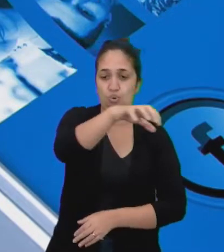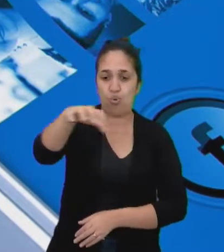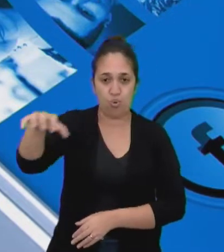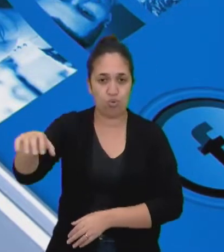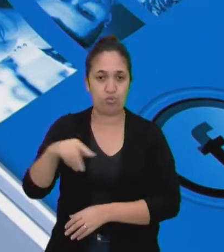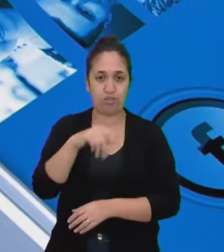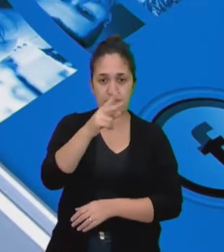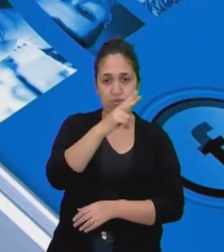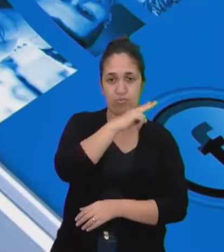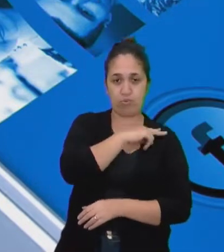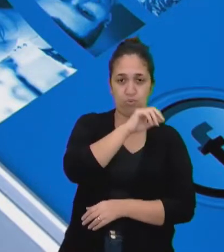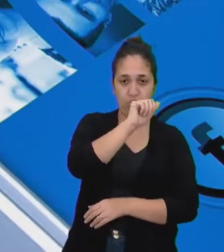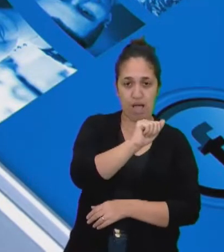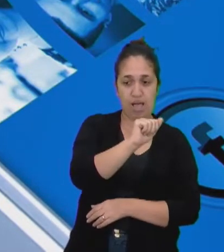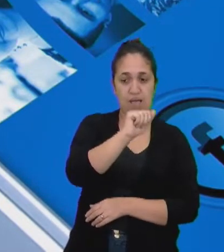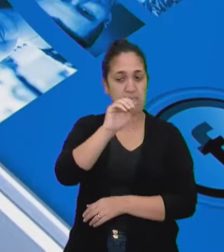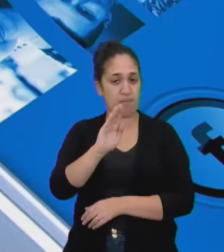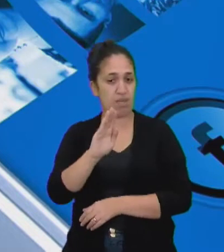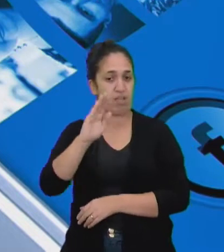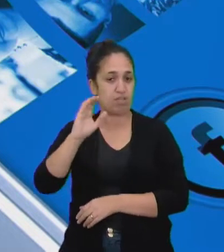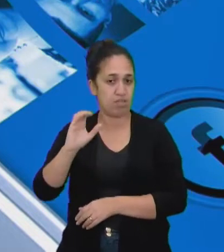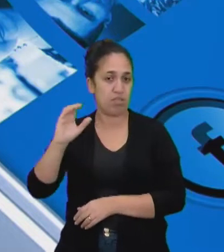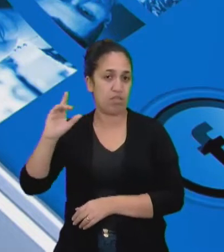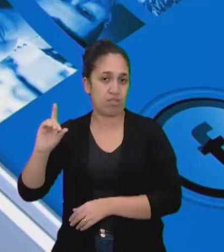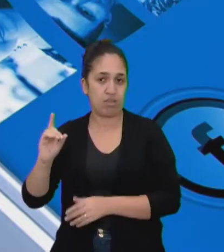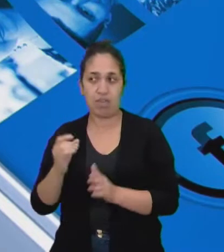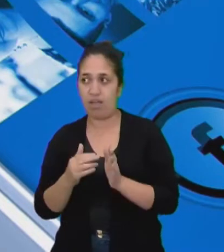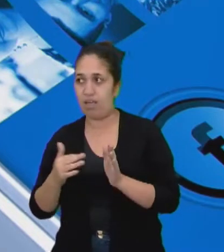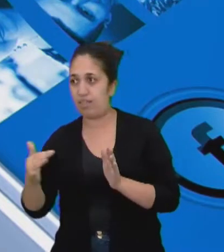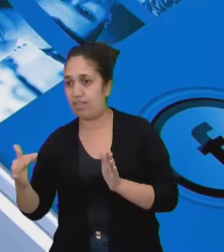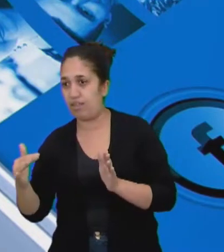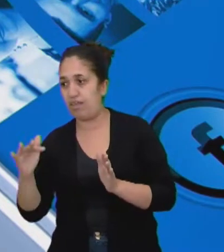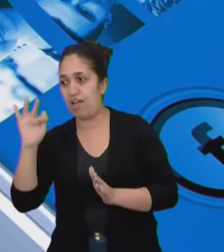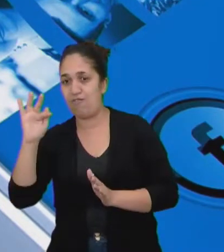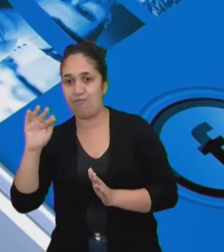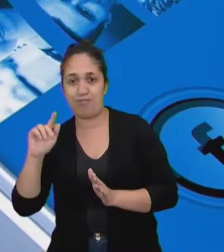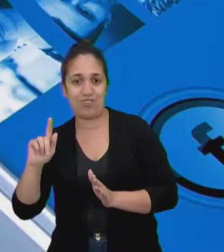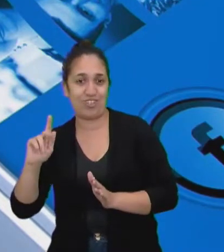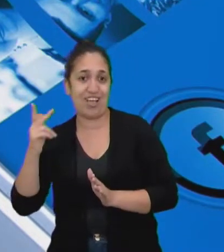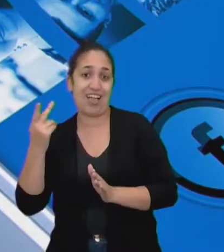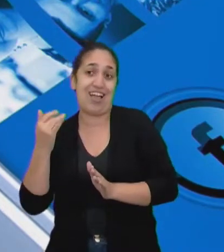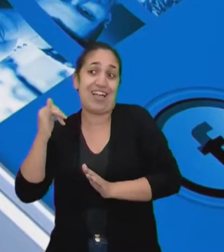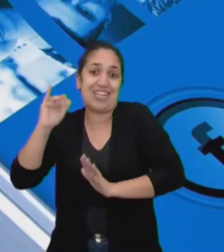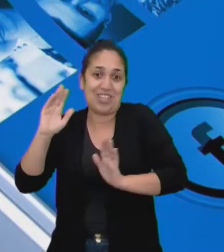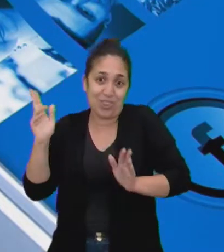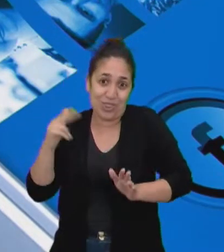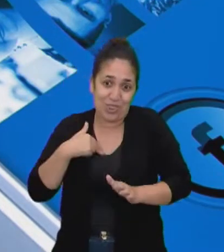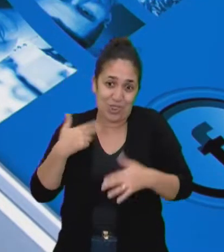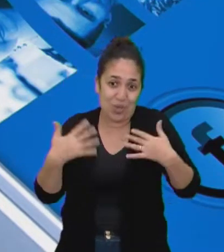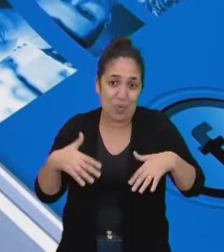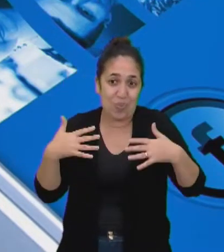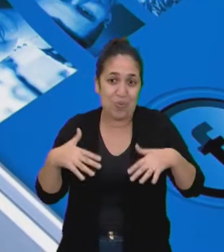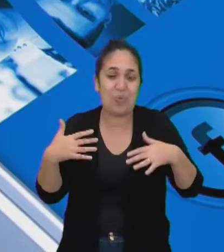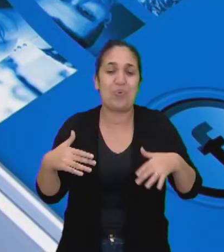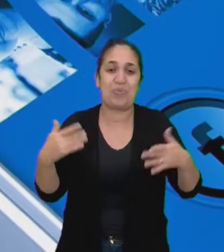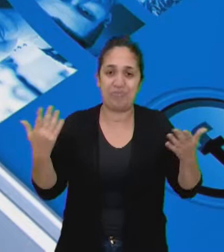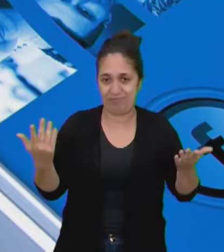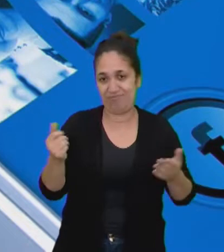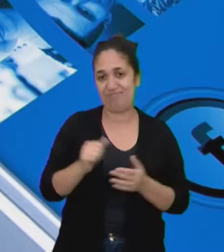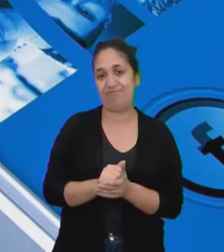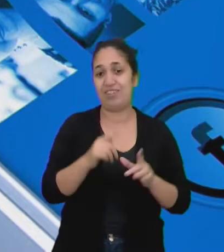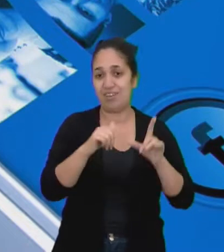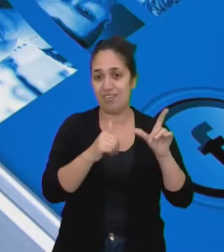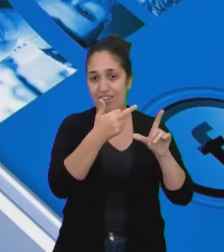ano A, segundo ano B, C, D, tem escola que às vezes chega até o F, G, H aí de turmas, né, de letras que a gente tem